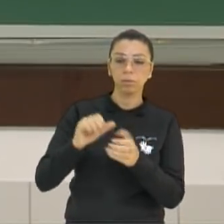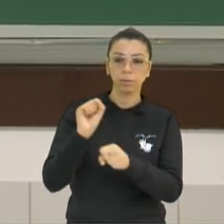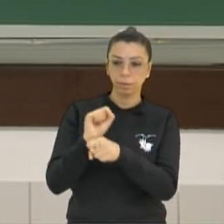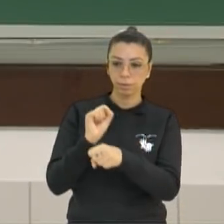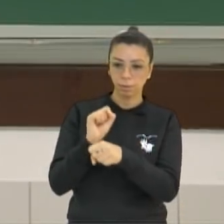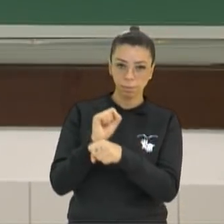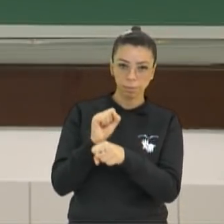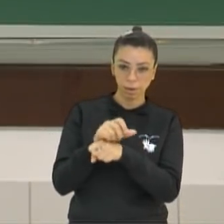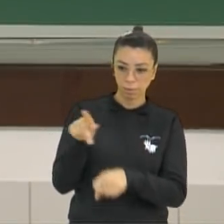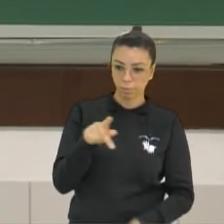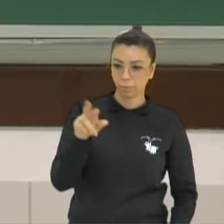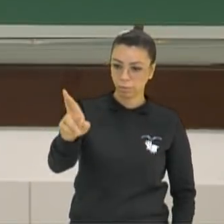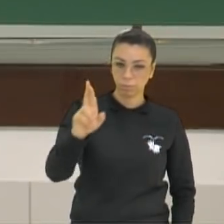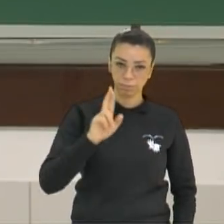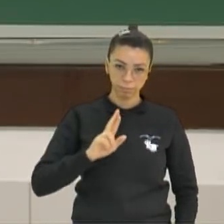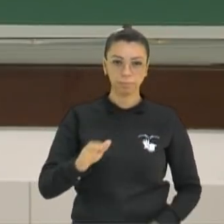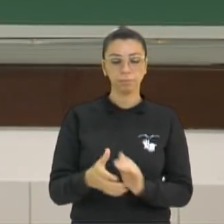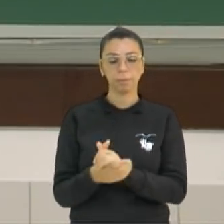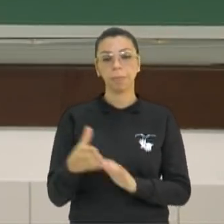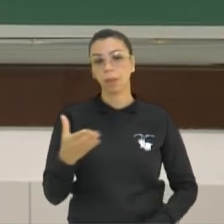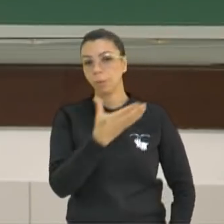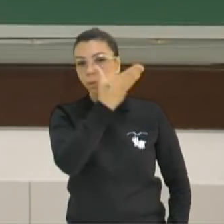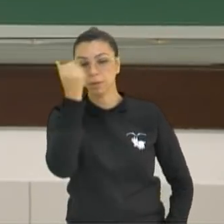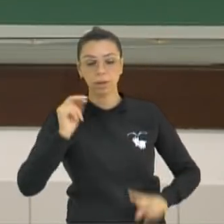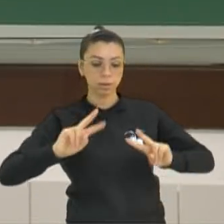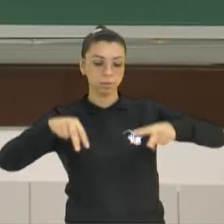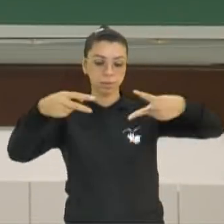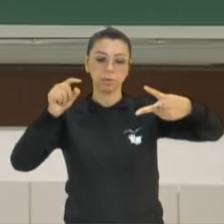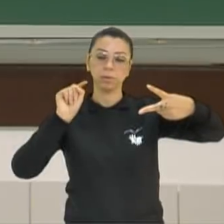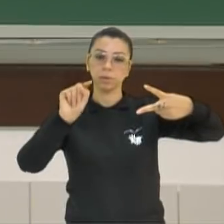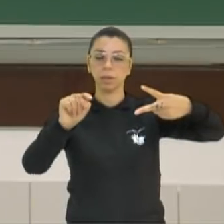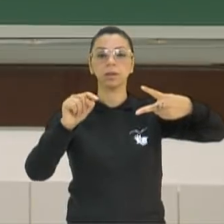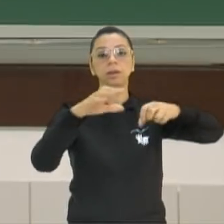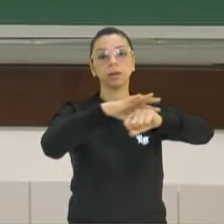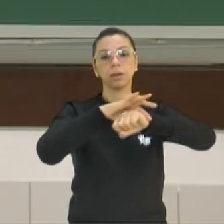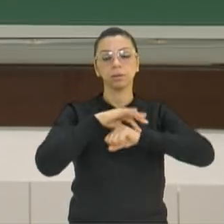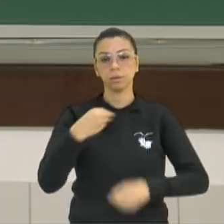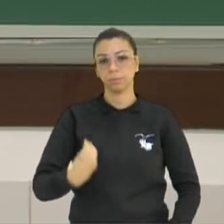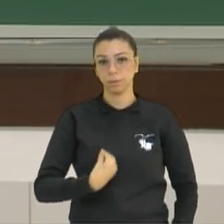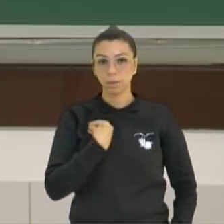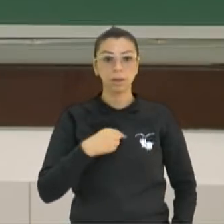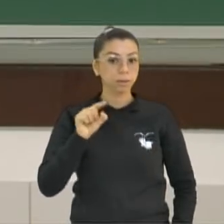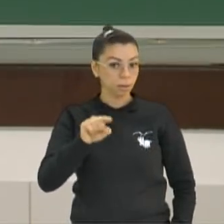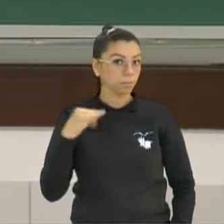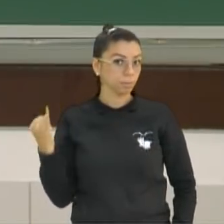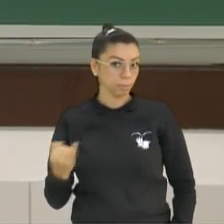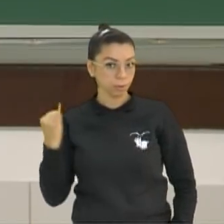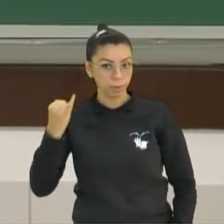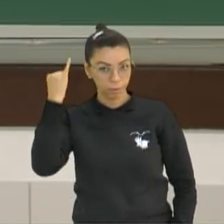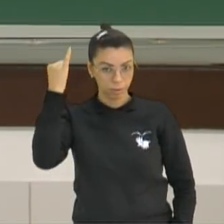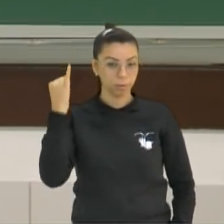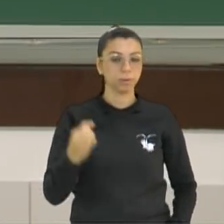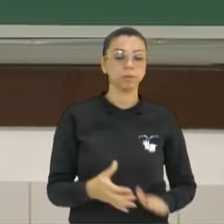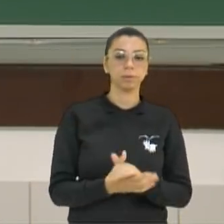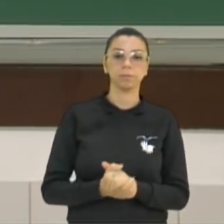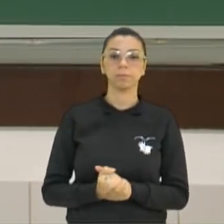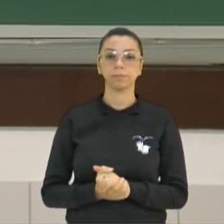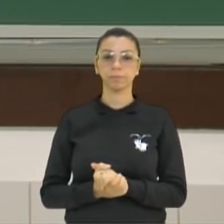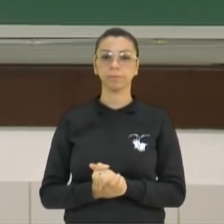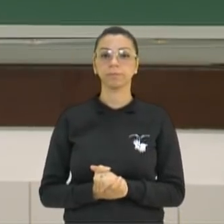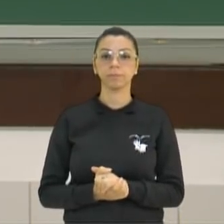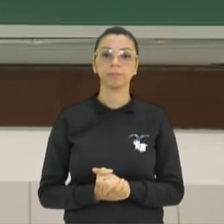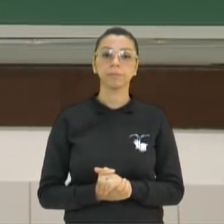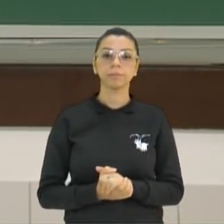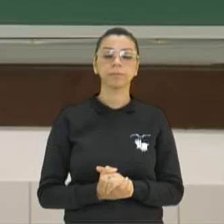resposta dela. Não esquece de clicar no link da presença, isso é super importante, não deixa de fazer a tua atividade no